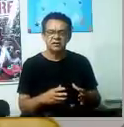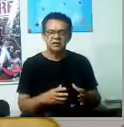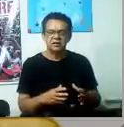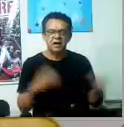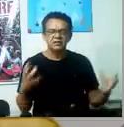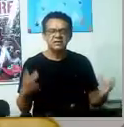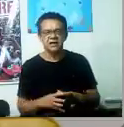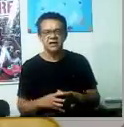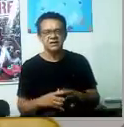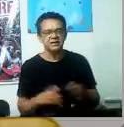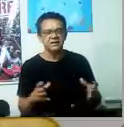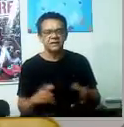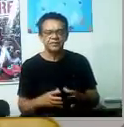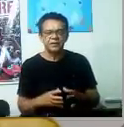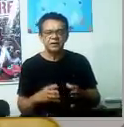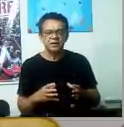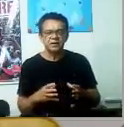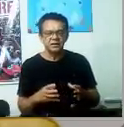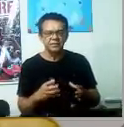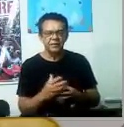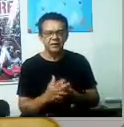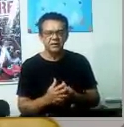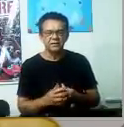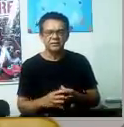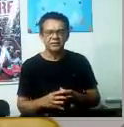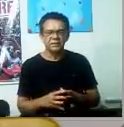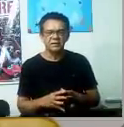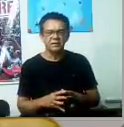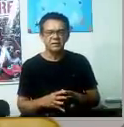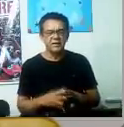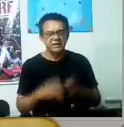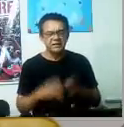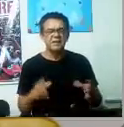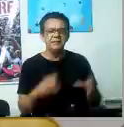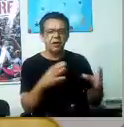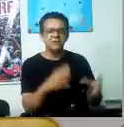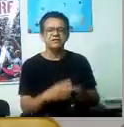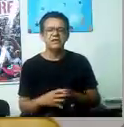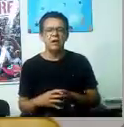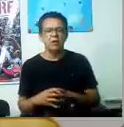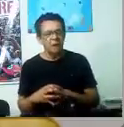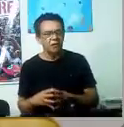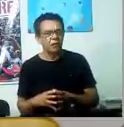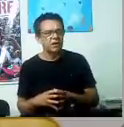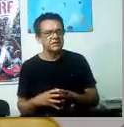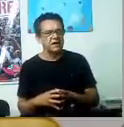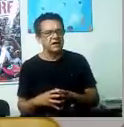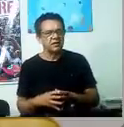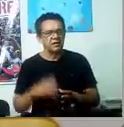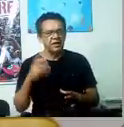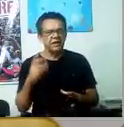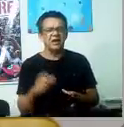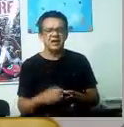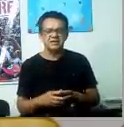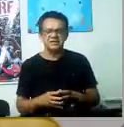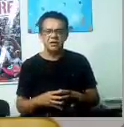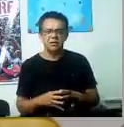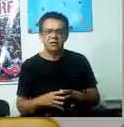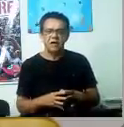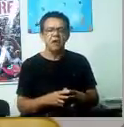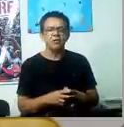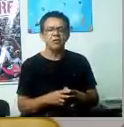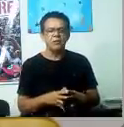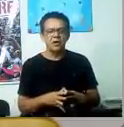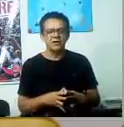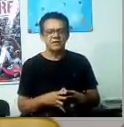aglomerações E também pode vir alguma coisa em relação ao comportamento esdrúxulo do